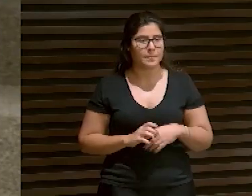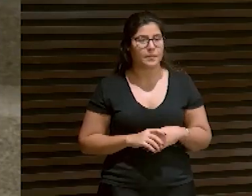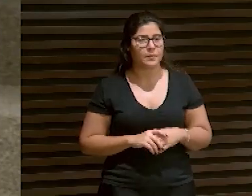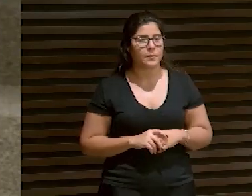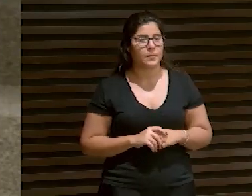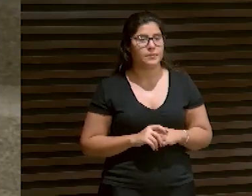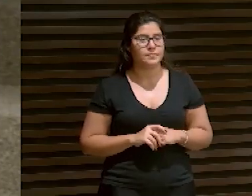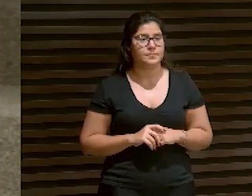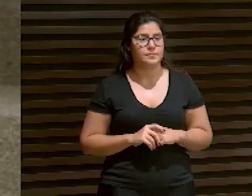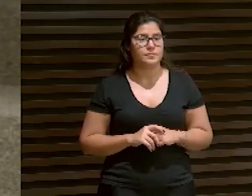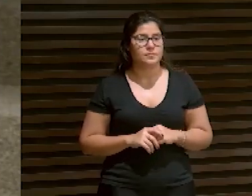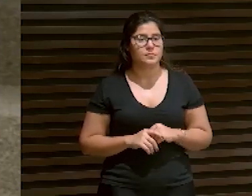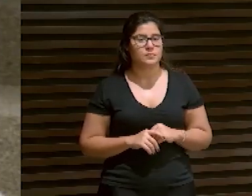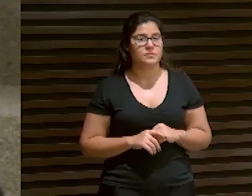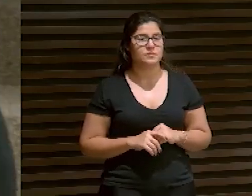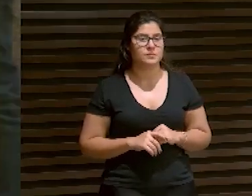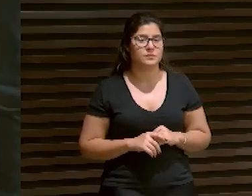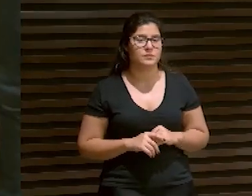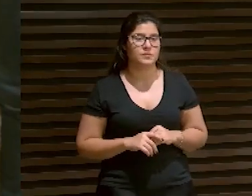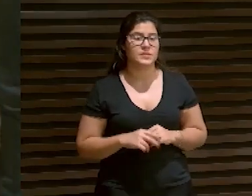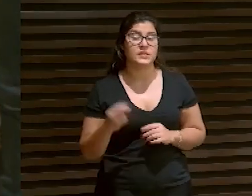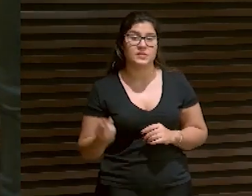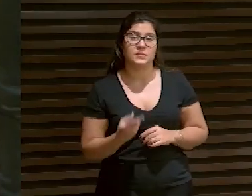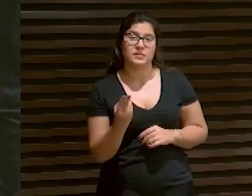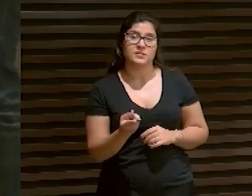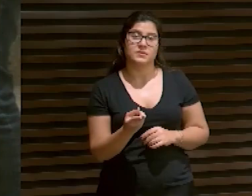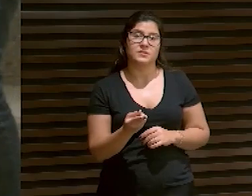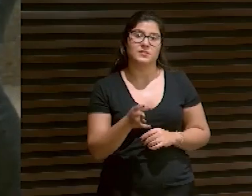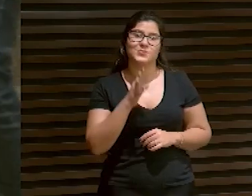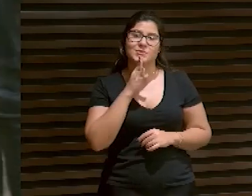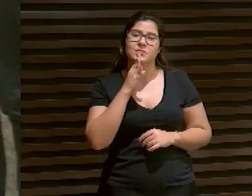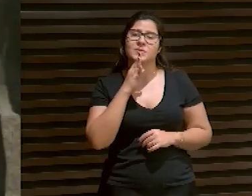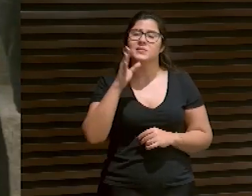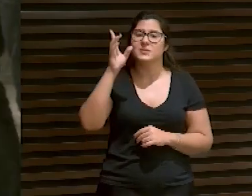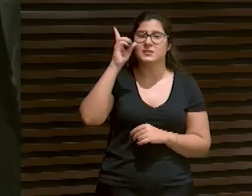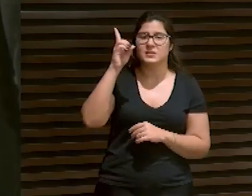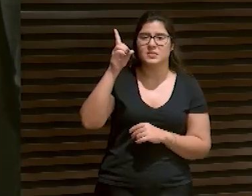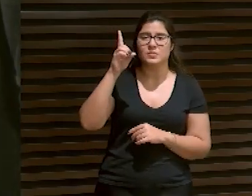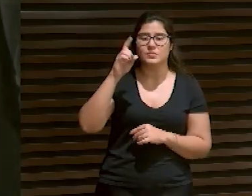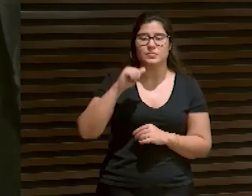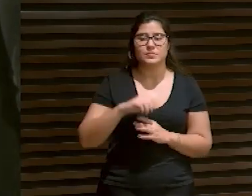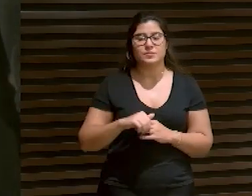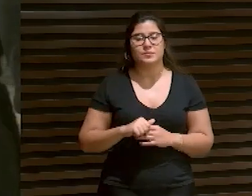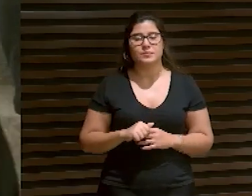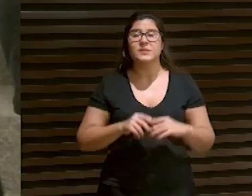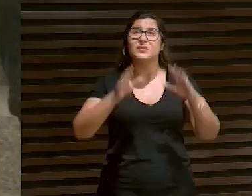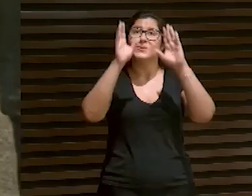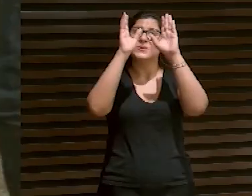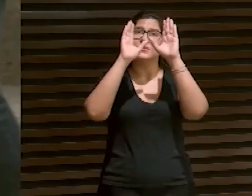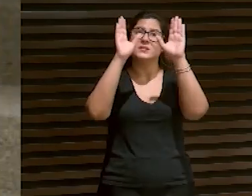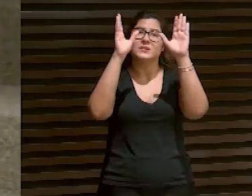de conhecê-lo aqui, por que estaremos lá? Se lá será o lugar onde nós mais o conheceremos.